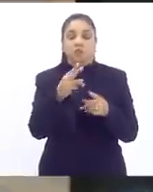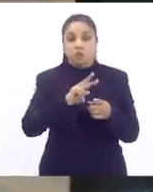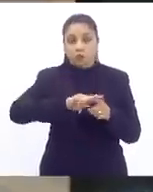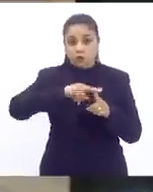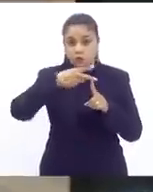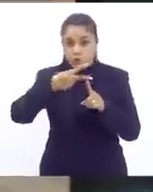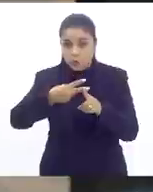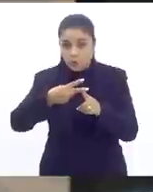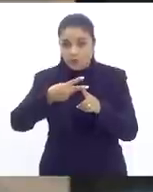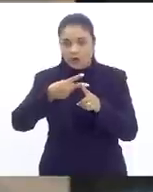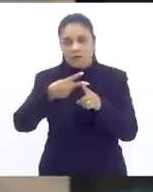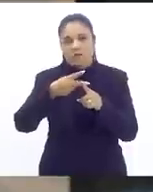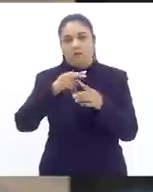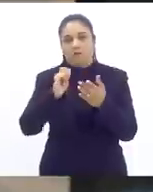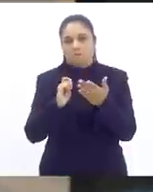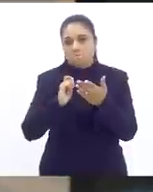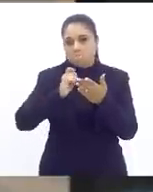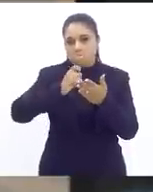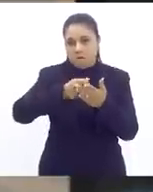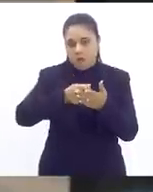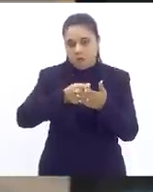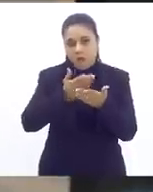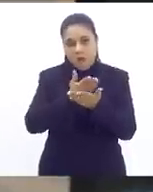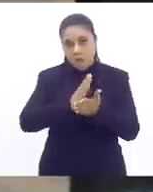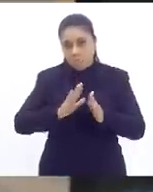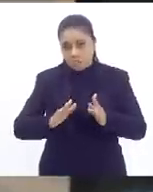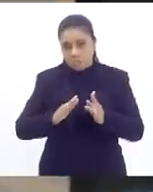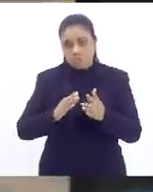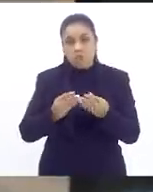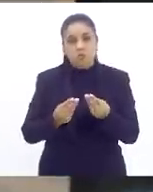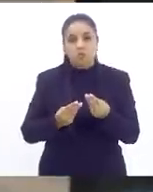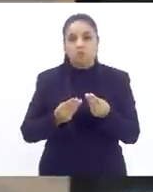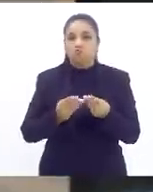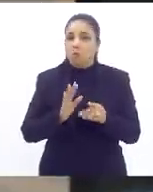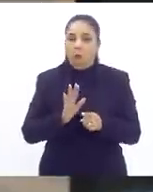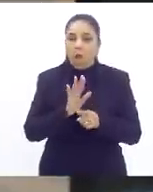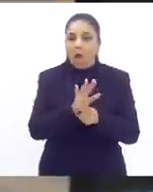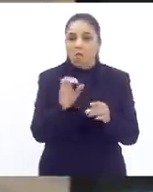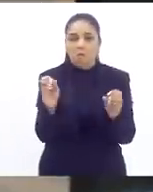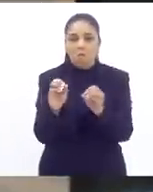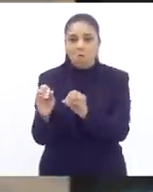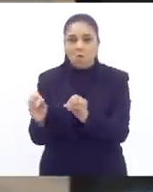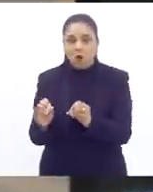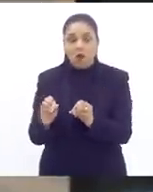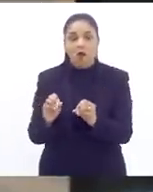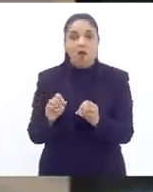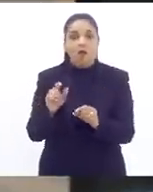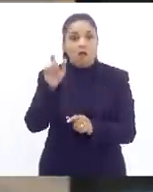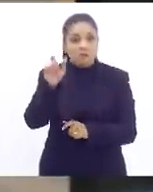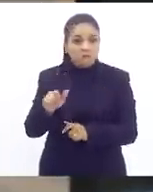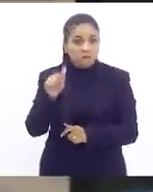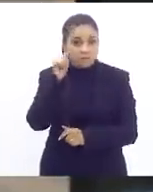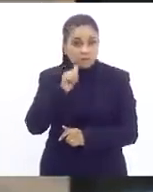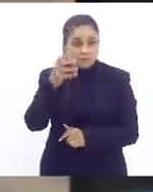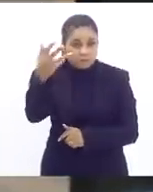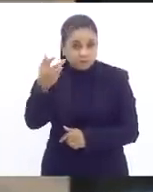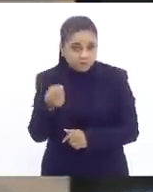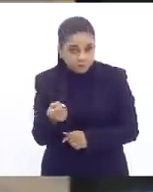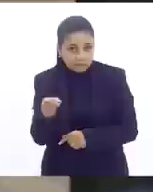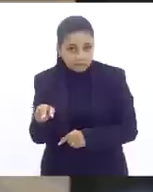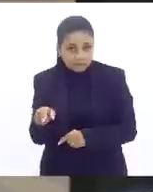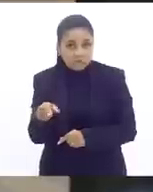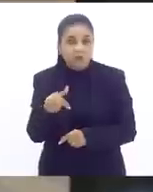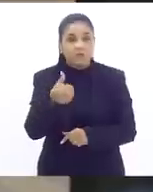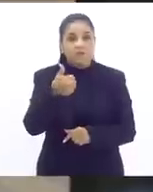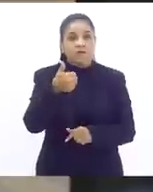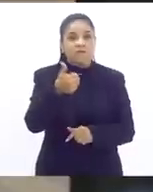e não foi dada nenhuma contrapartida para eles as nossas pensionistas que se tornaram pensionistas até 29 de